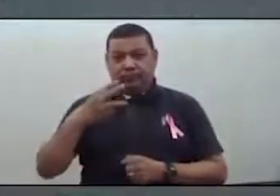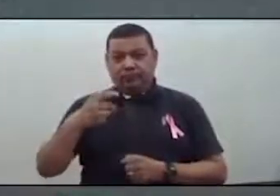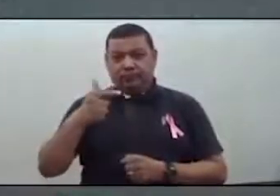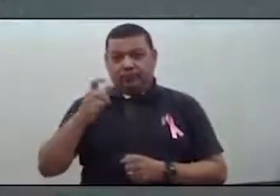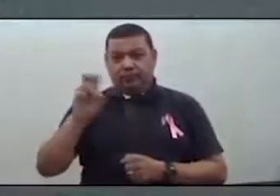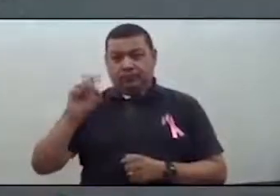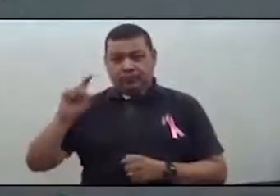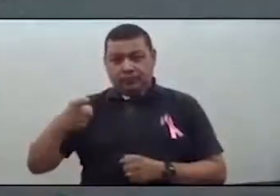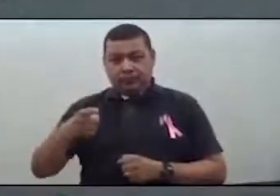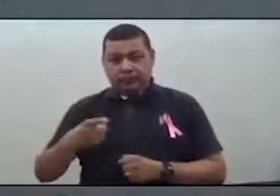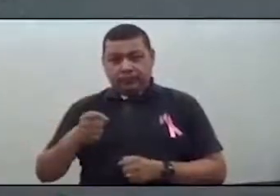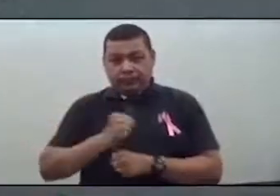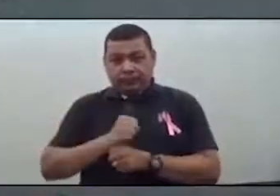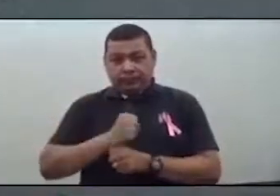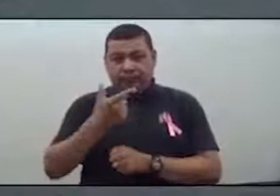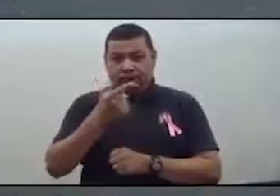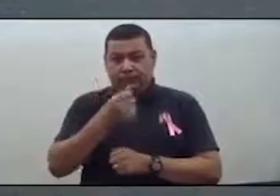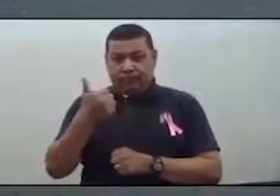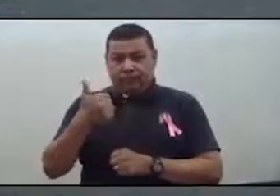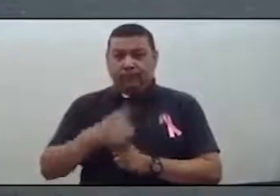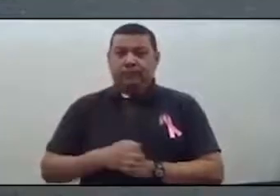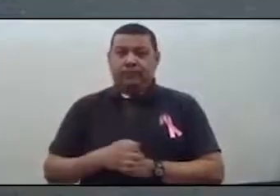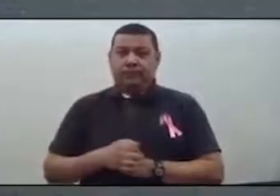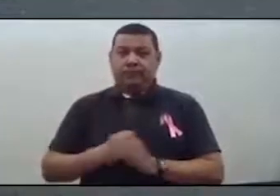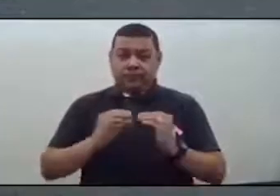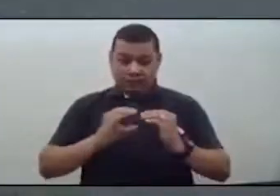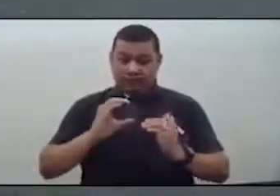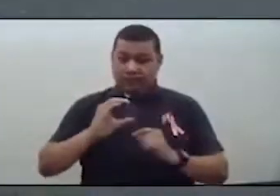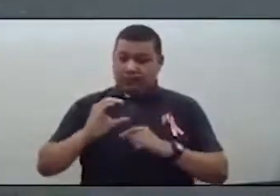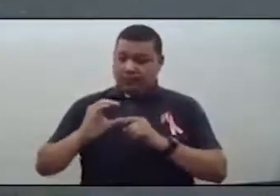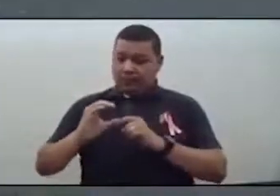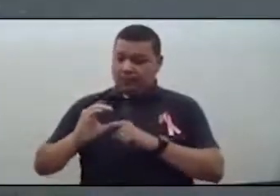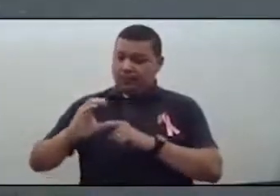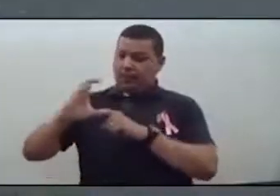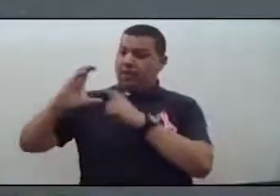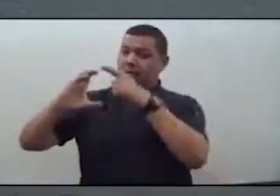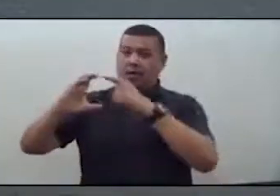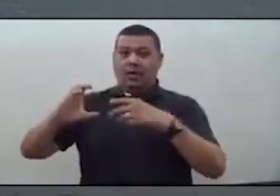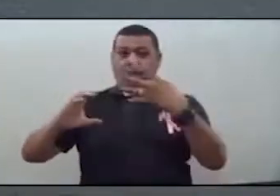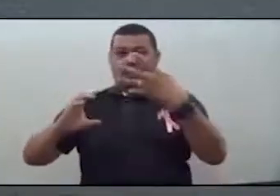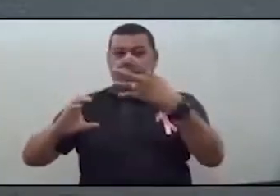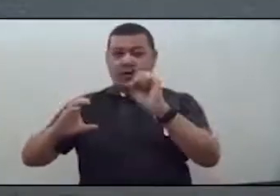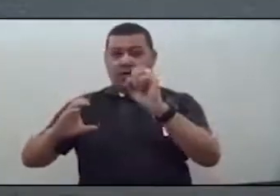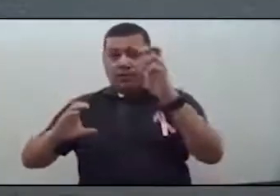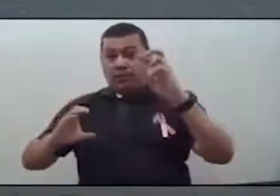R$30.375 mil no ano de 2021, vai ter um orçamento em 2022 de